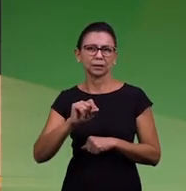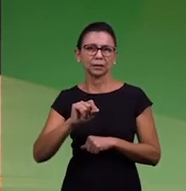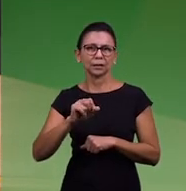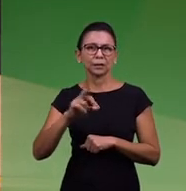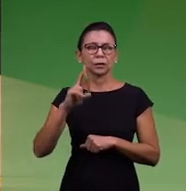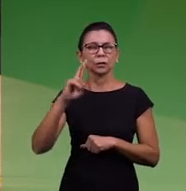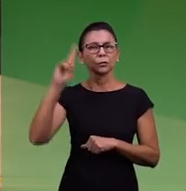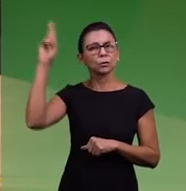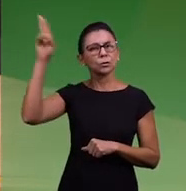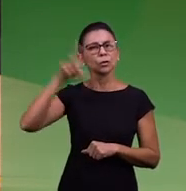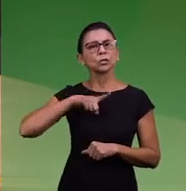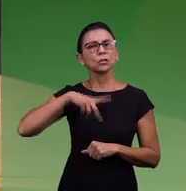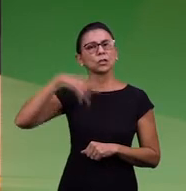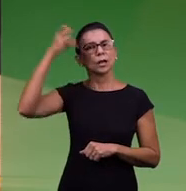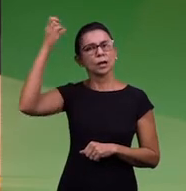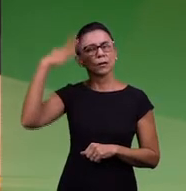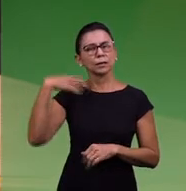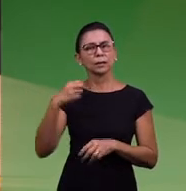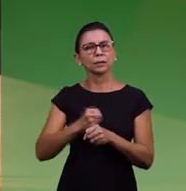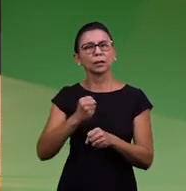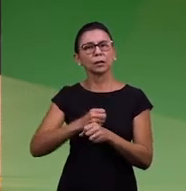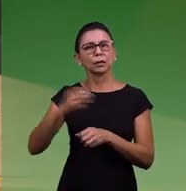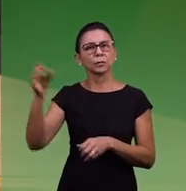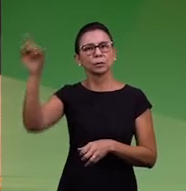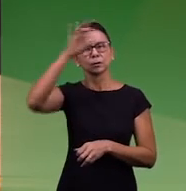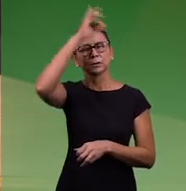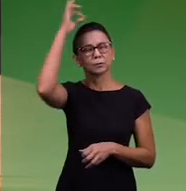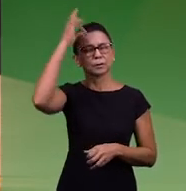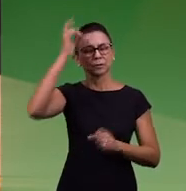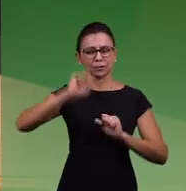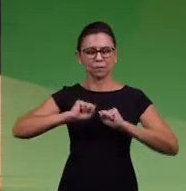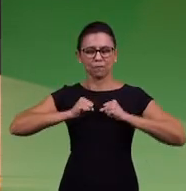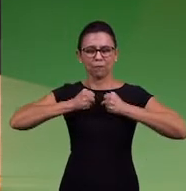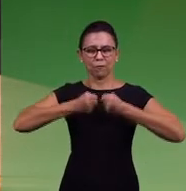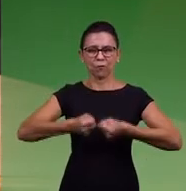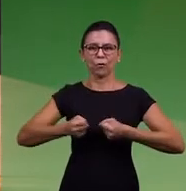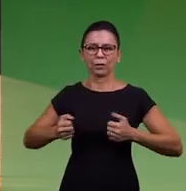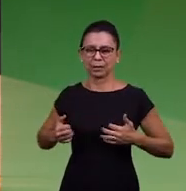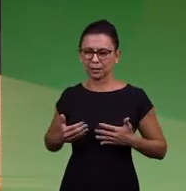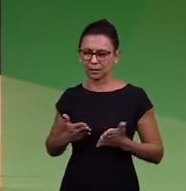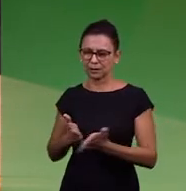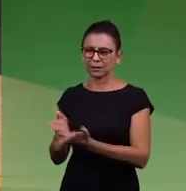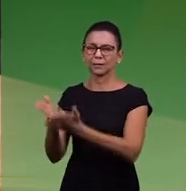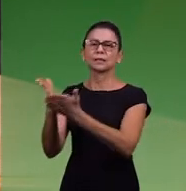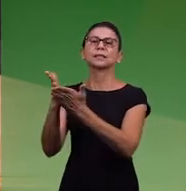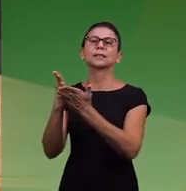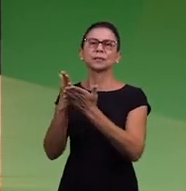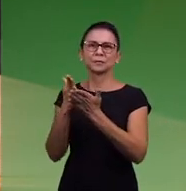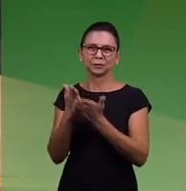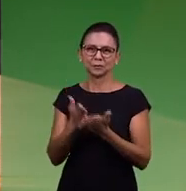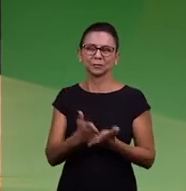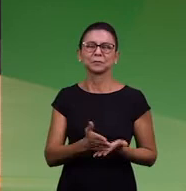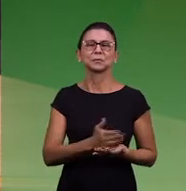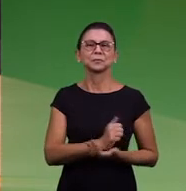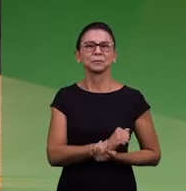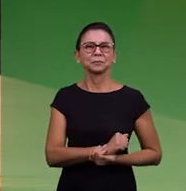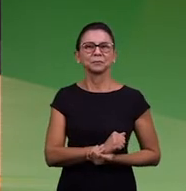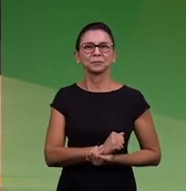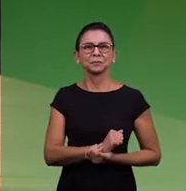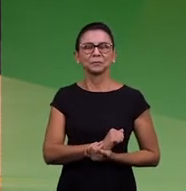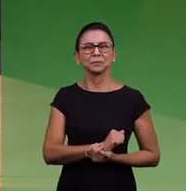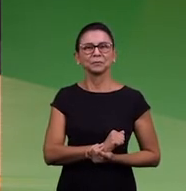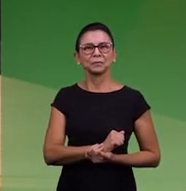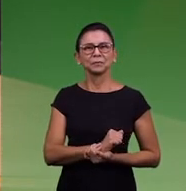do Espírito e que isso, então, portanto, nos fortaleceu muito mais na caminhada, as riquezas existentes